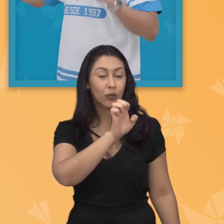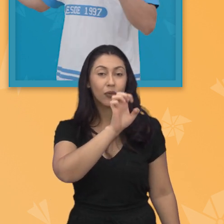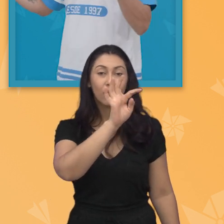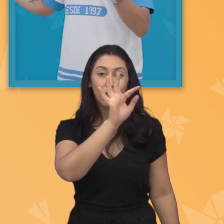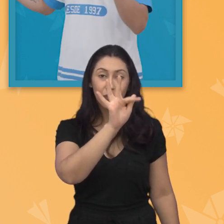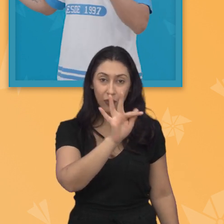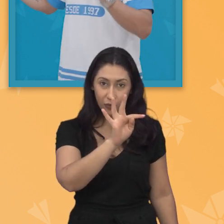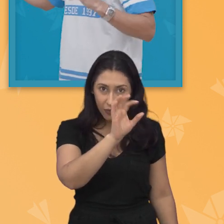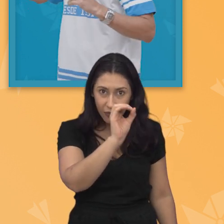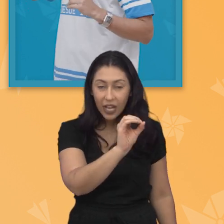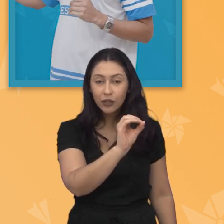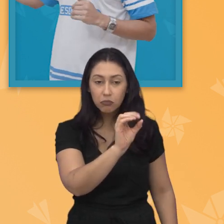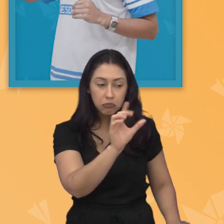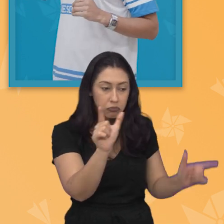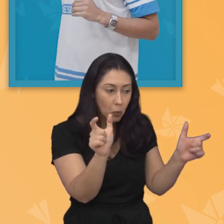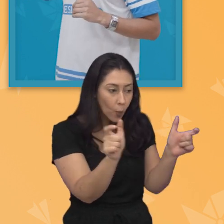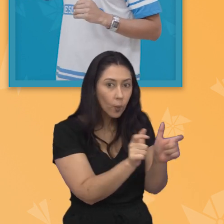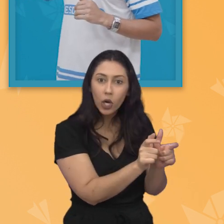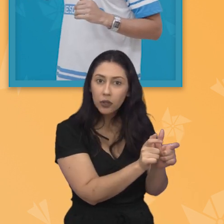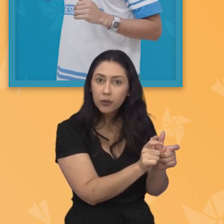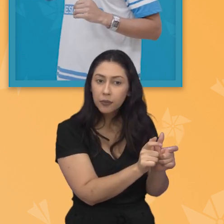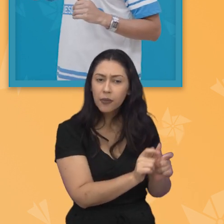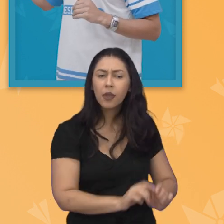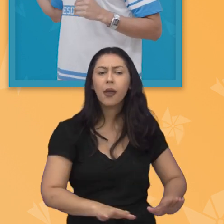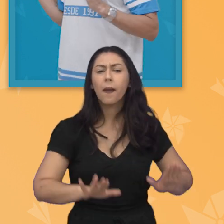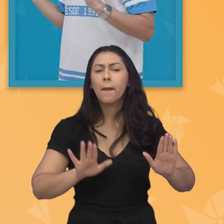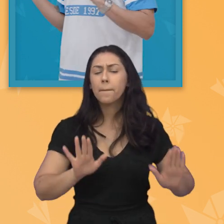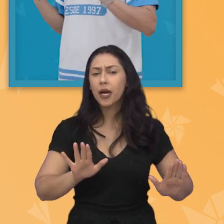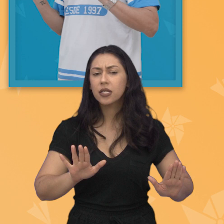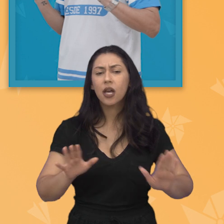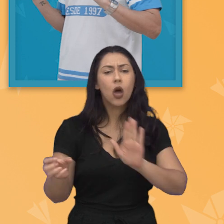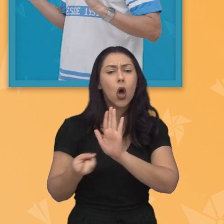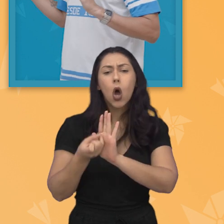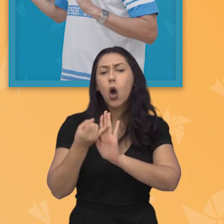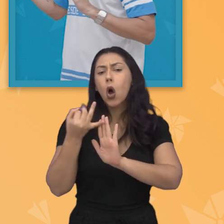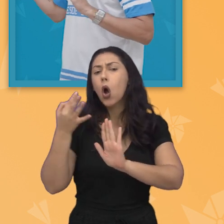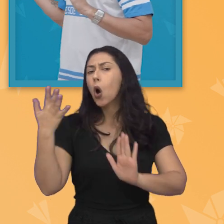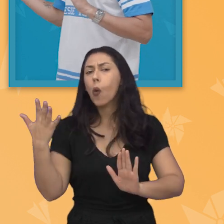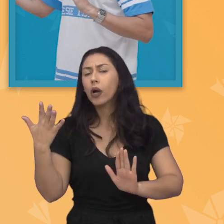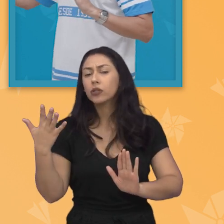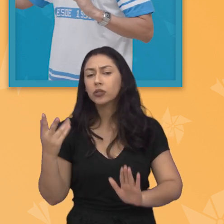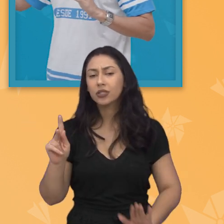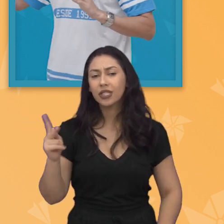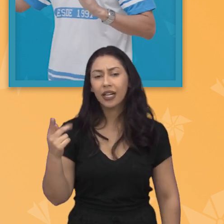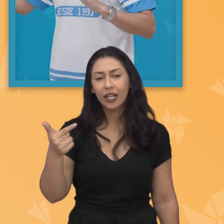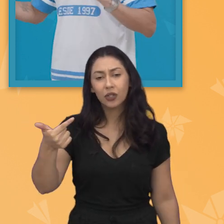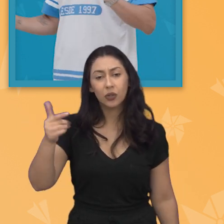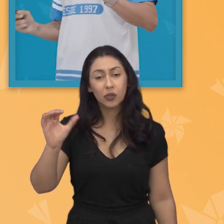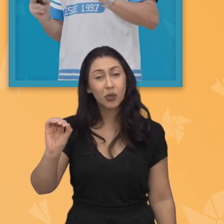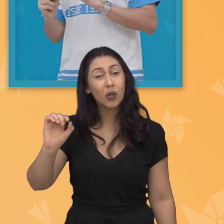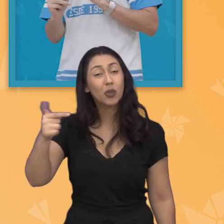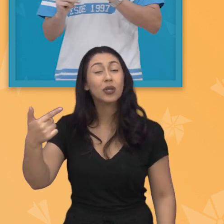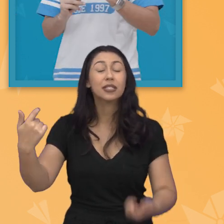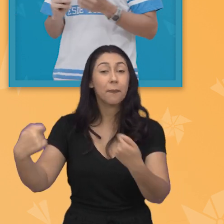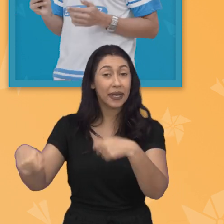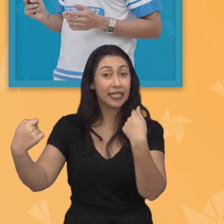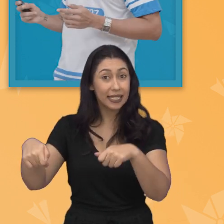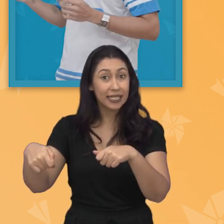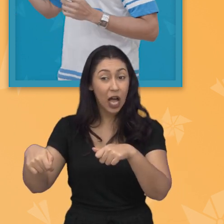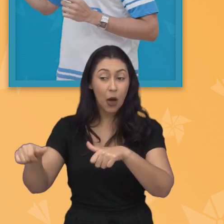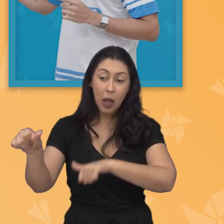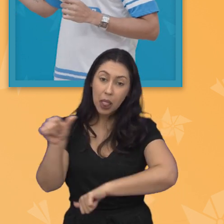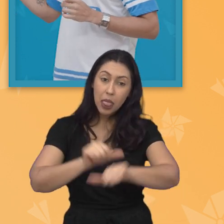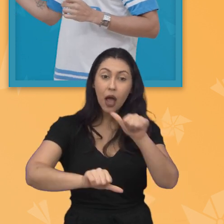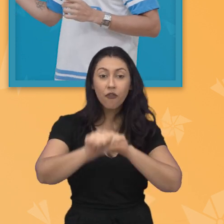sulfatos e se reduz em água. Ele fala assim, quantos quilos de peróxido de hidrogênio são necessários para oxidar 117